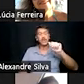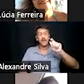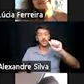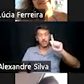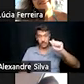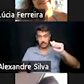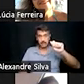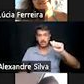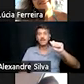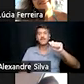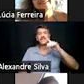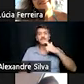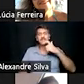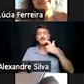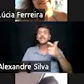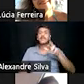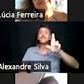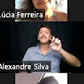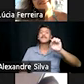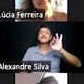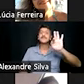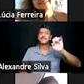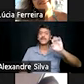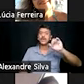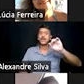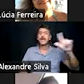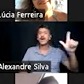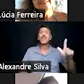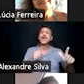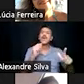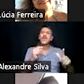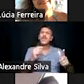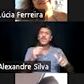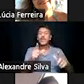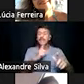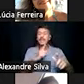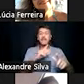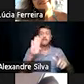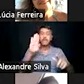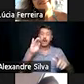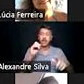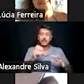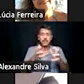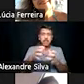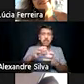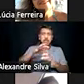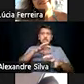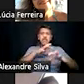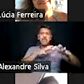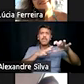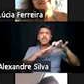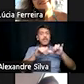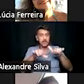de coral. É também um bioerma. Então, são grandes construções biológicas no qual a atividade metabólica